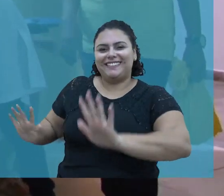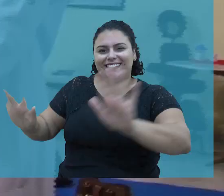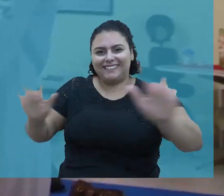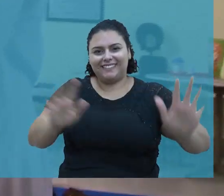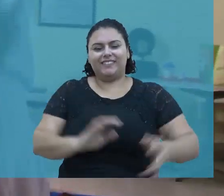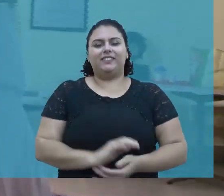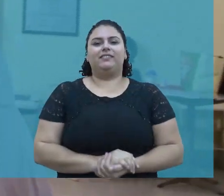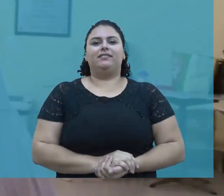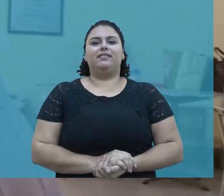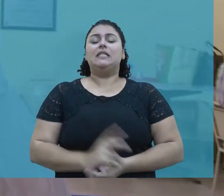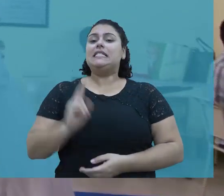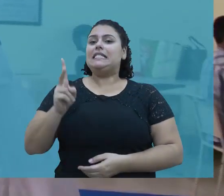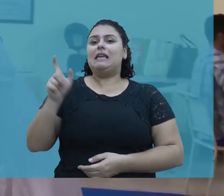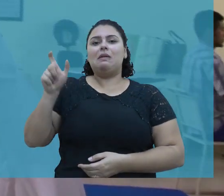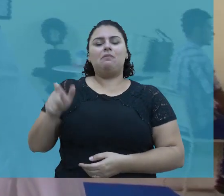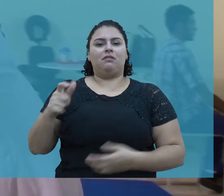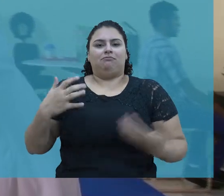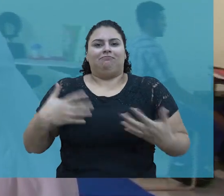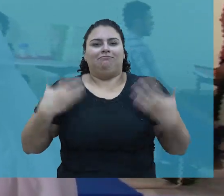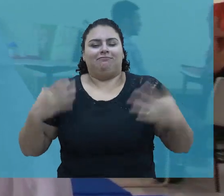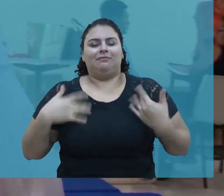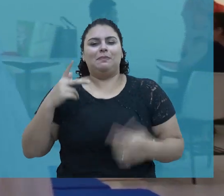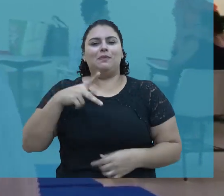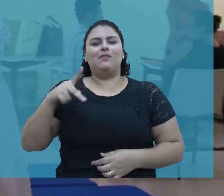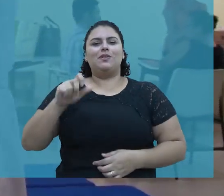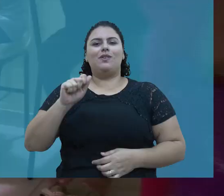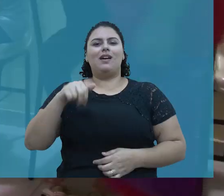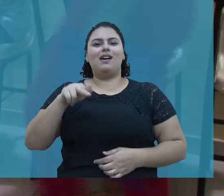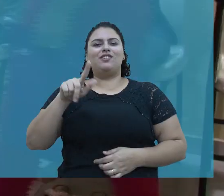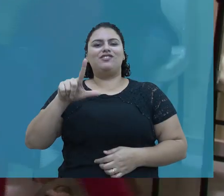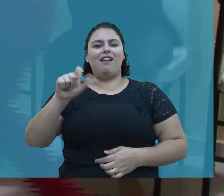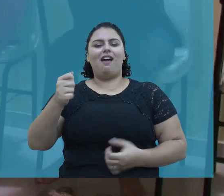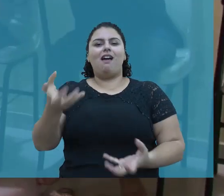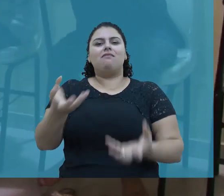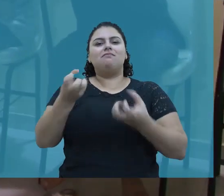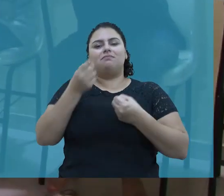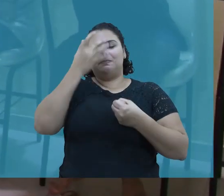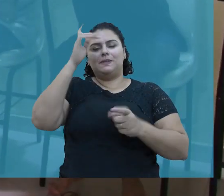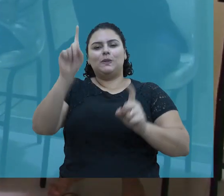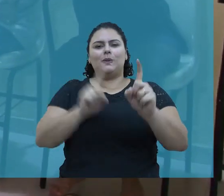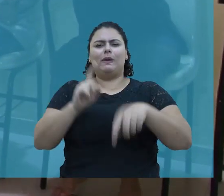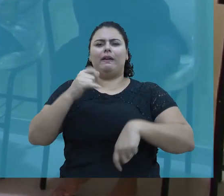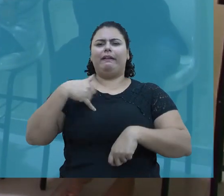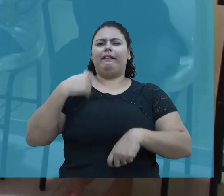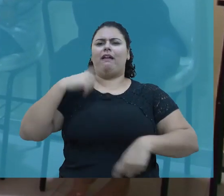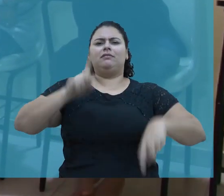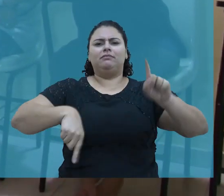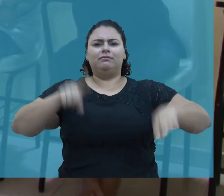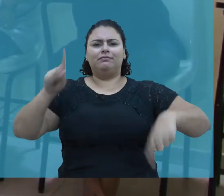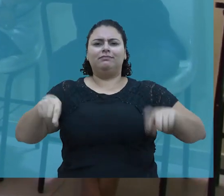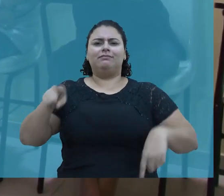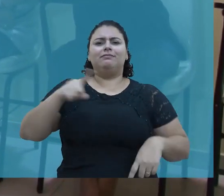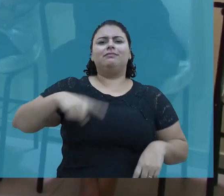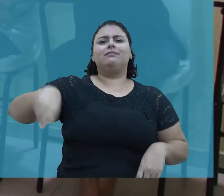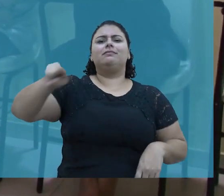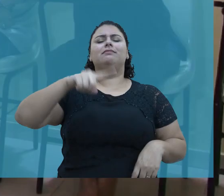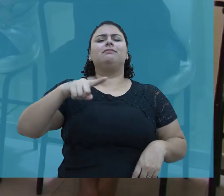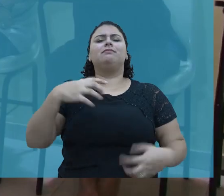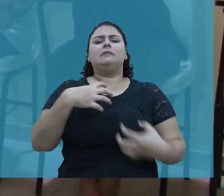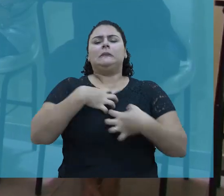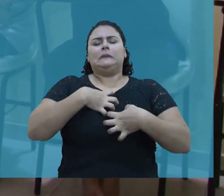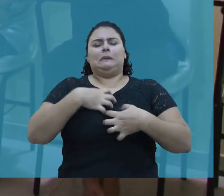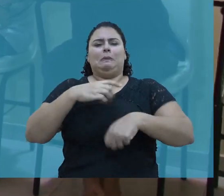alegria. É com alto astral e afeto que a professora Ângela recebe pessoas de diferentes idades que estão passando por um